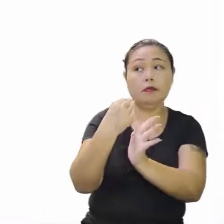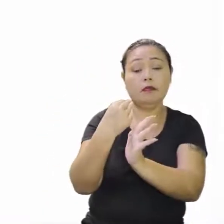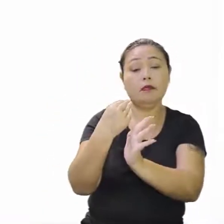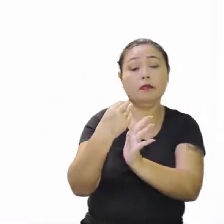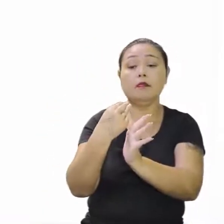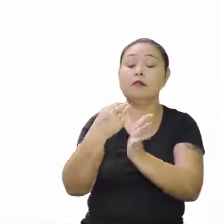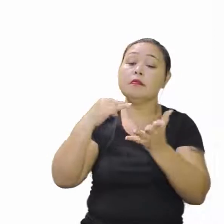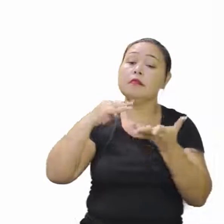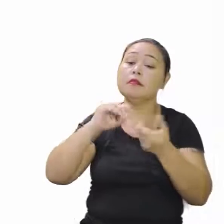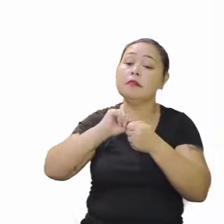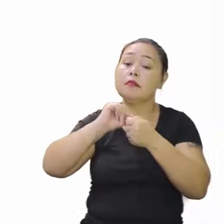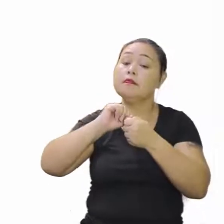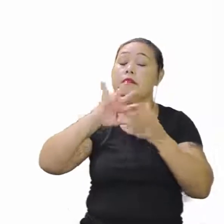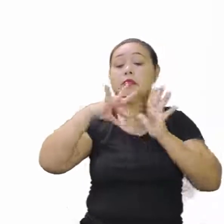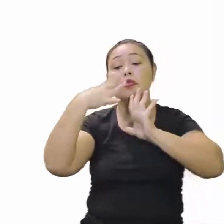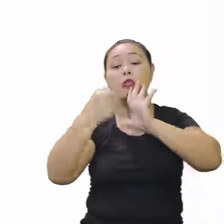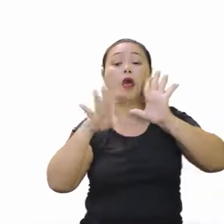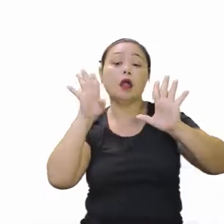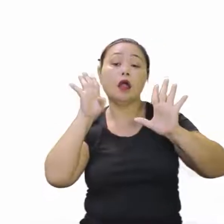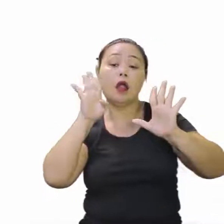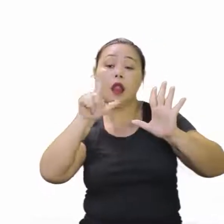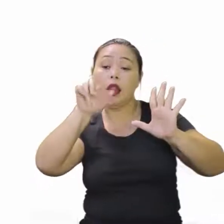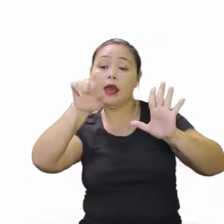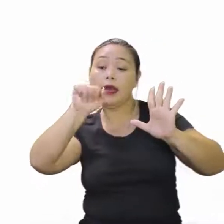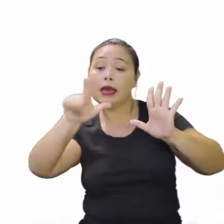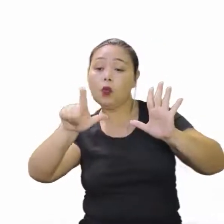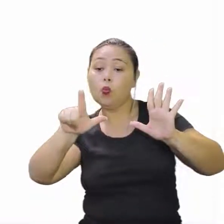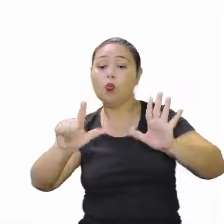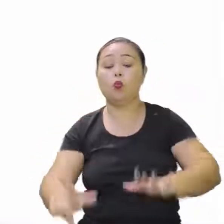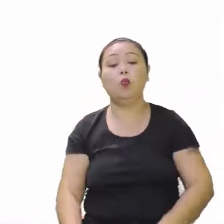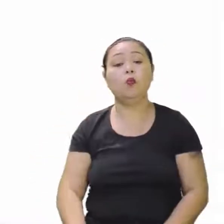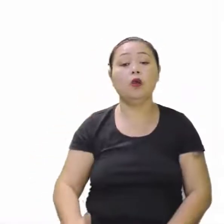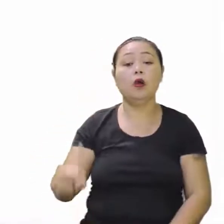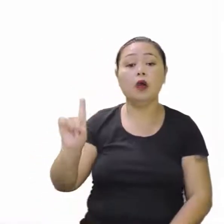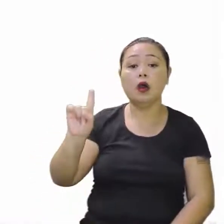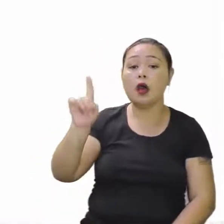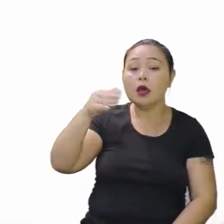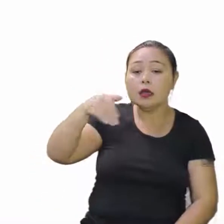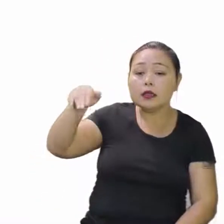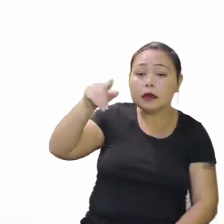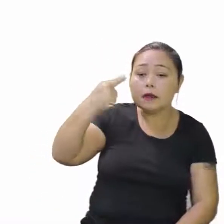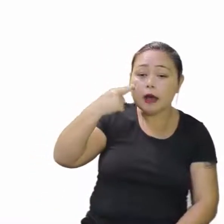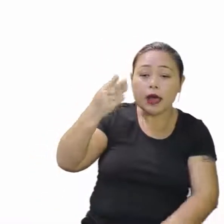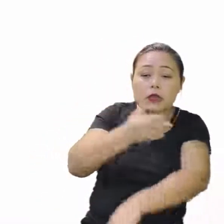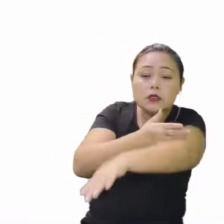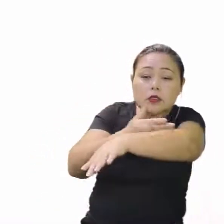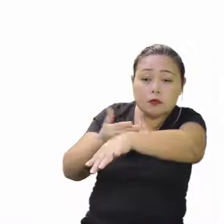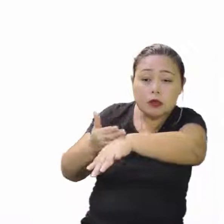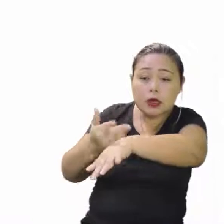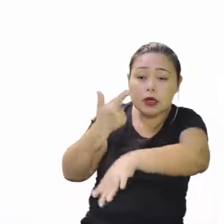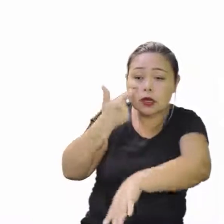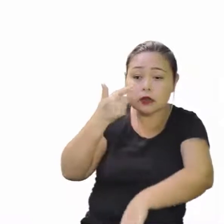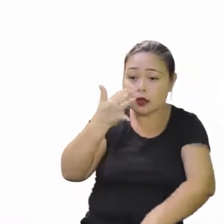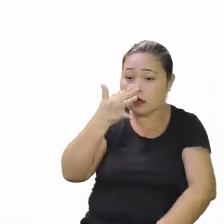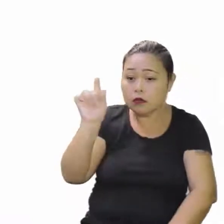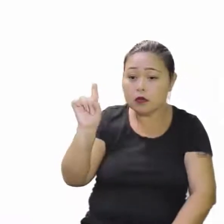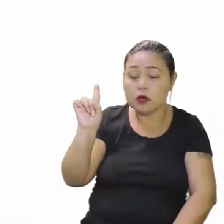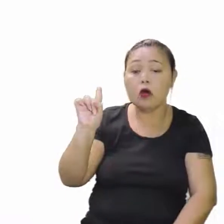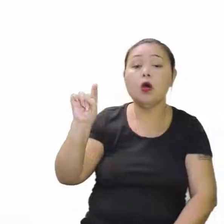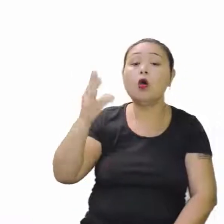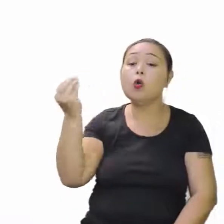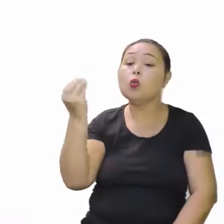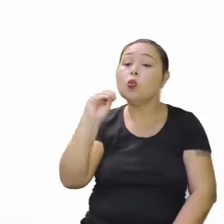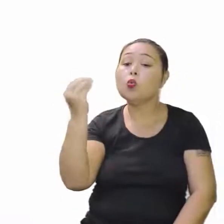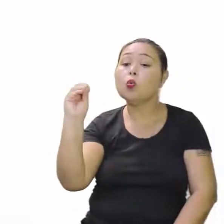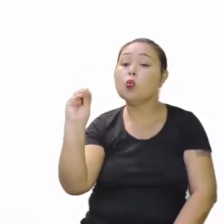e a Amazônia Legal, como nós temos no segundo mapa. Essa parte branca que vocês estão observando, é o que